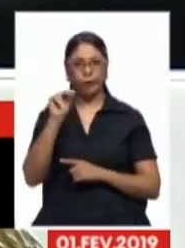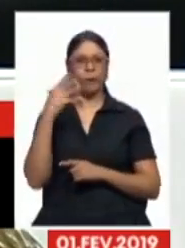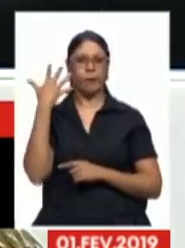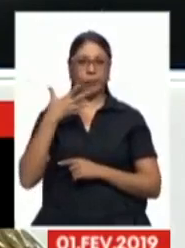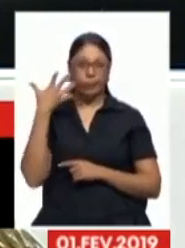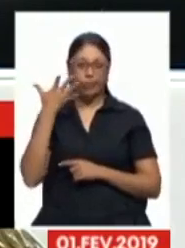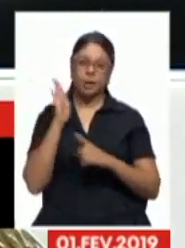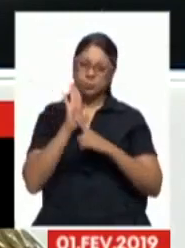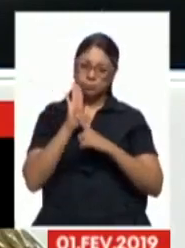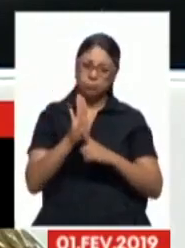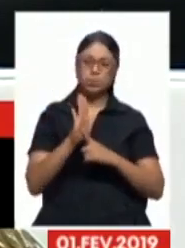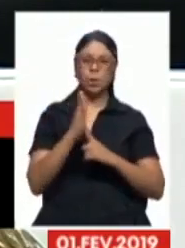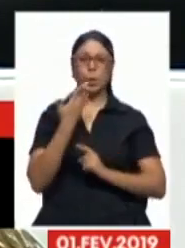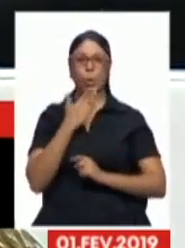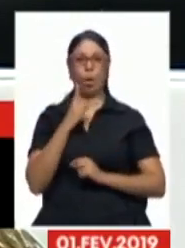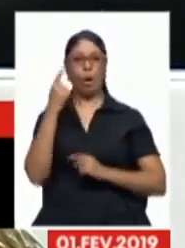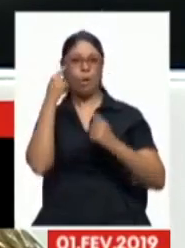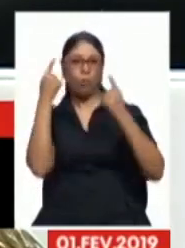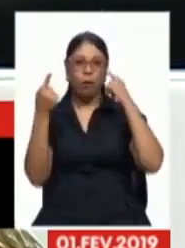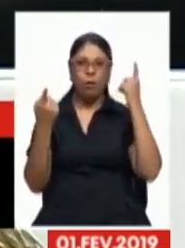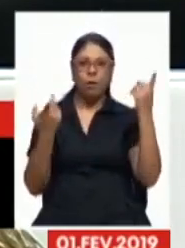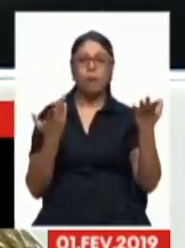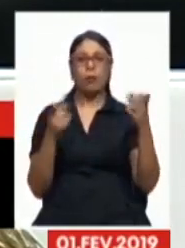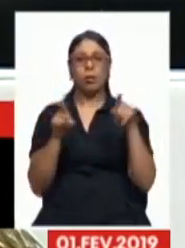suas ideias e debater